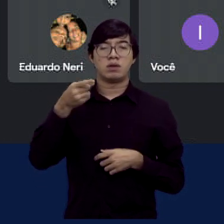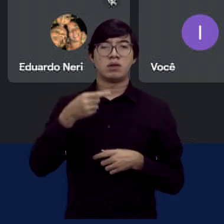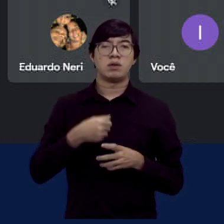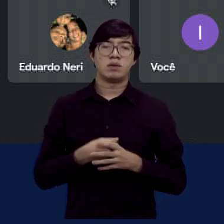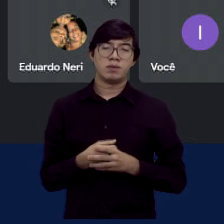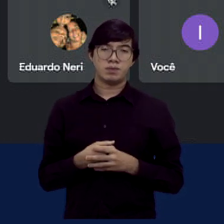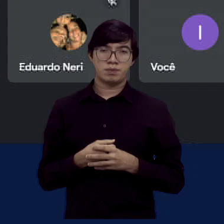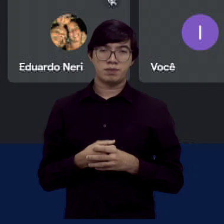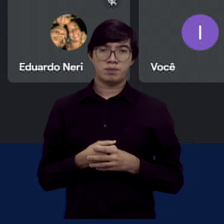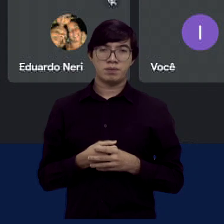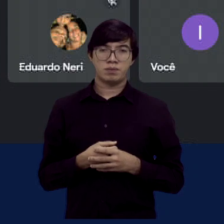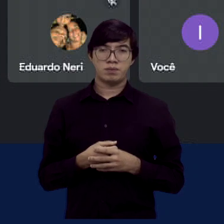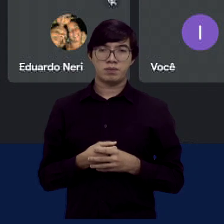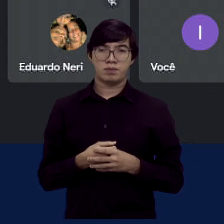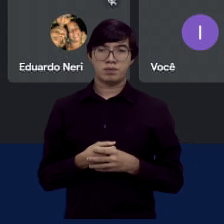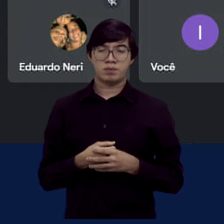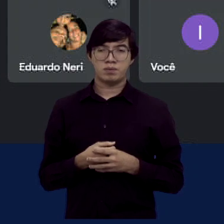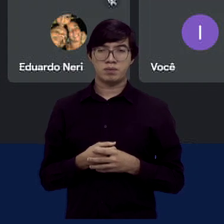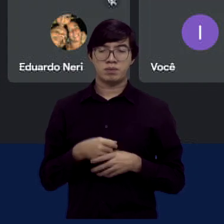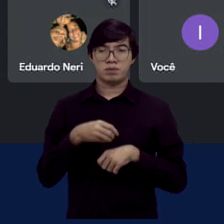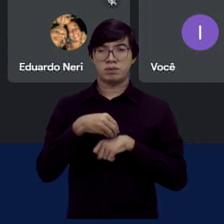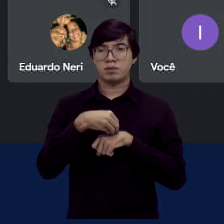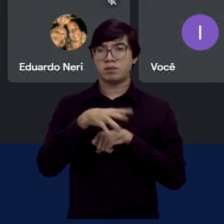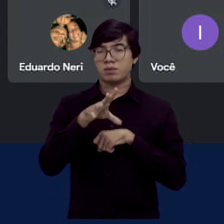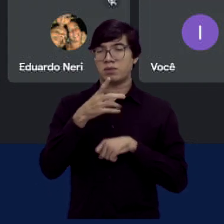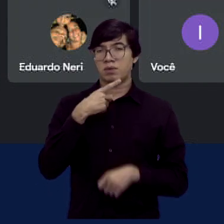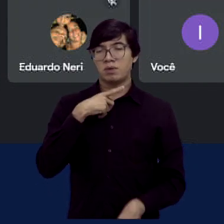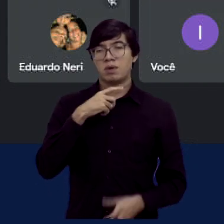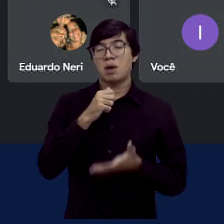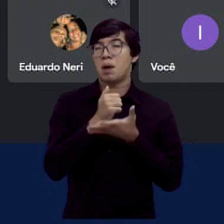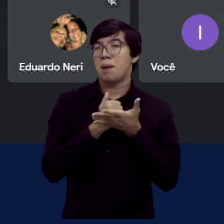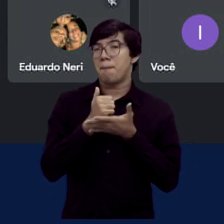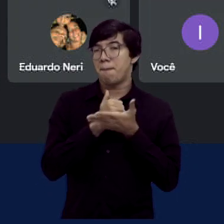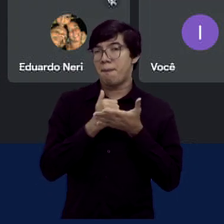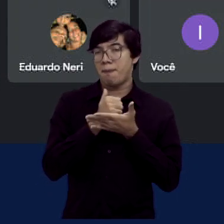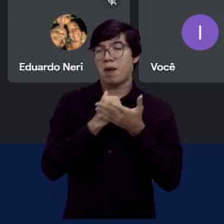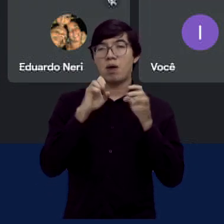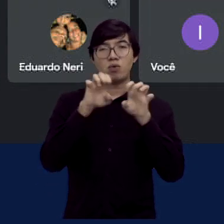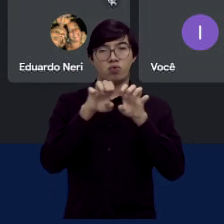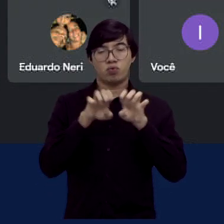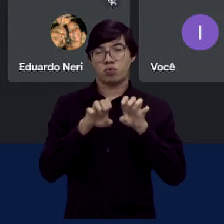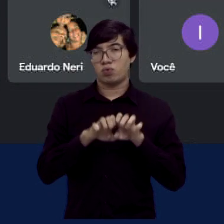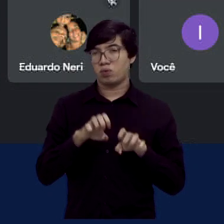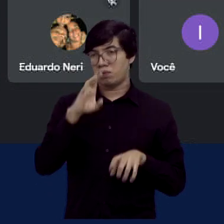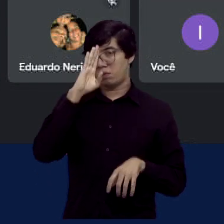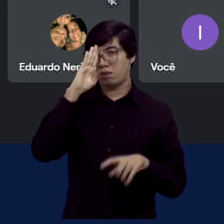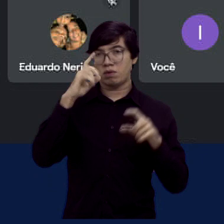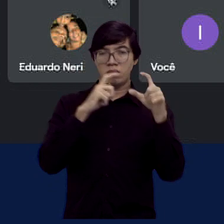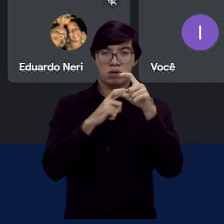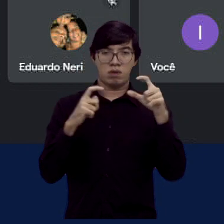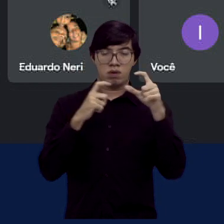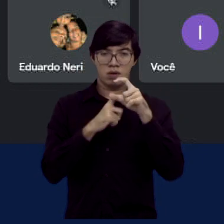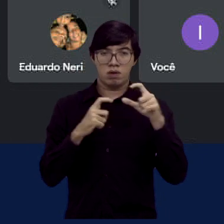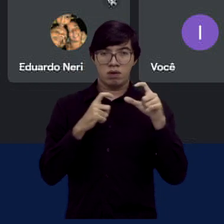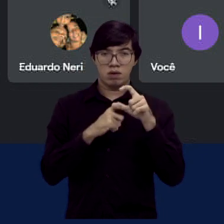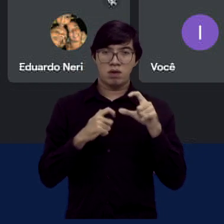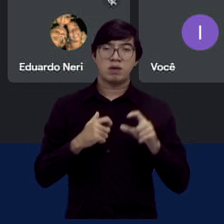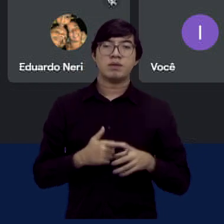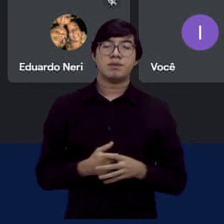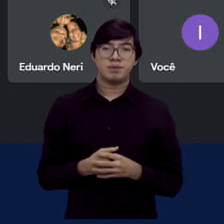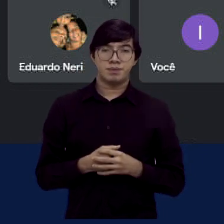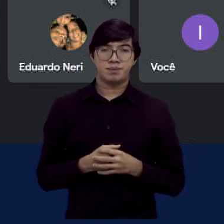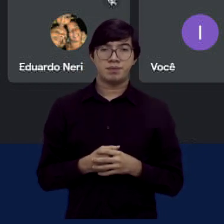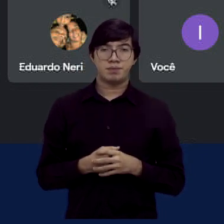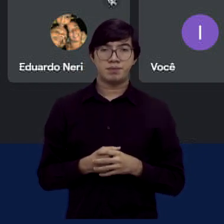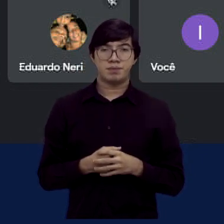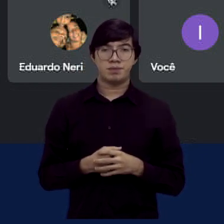o slide, vou trazer o que eu considero as estruturas básicas das histórias em quadrinhos. Pode passar. E eu acho que é importante a gente